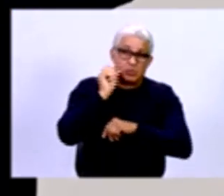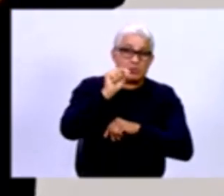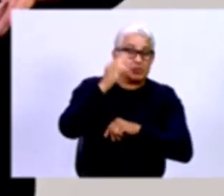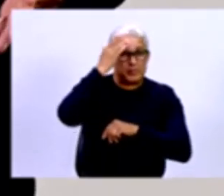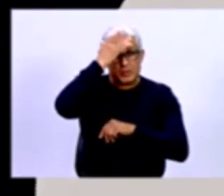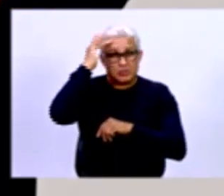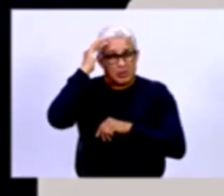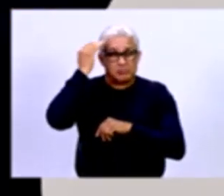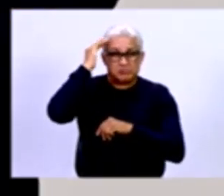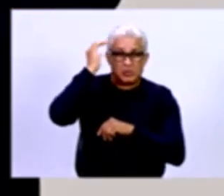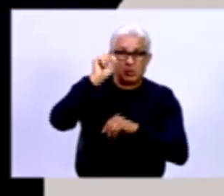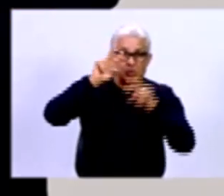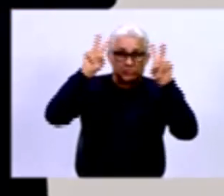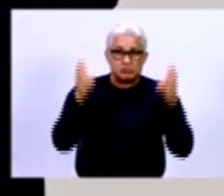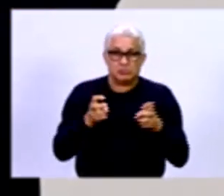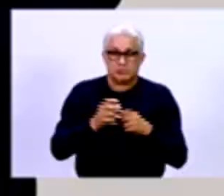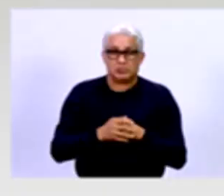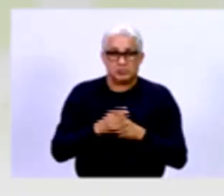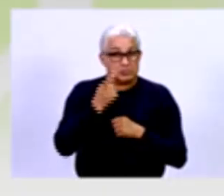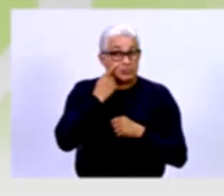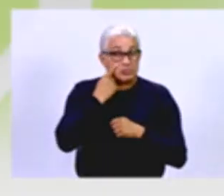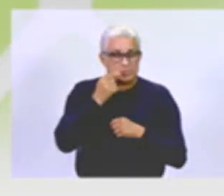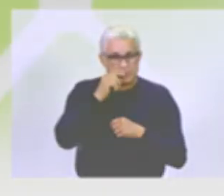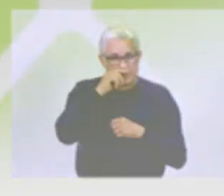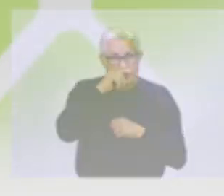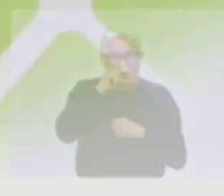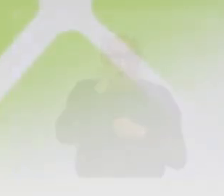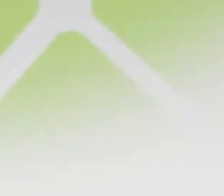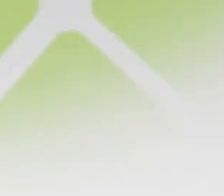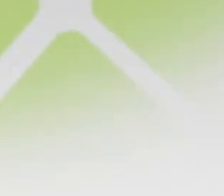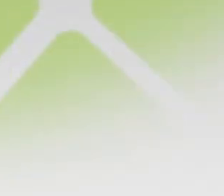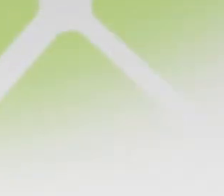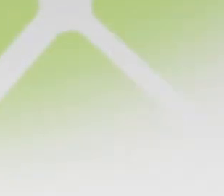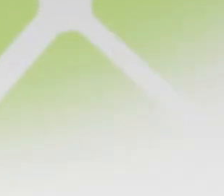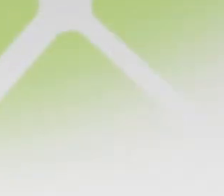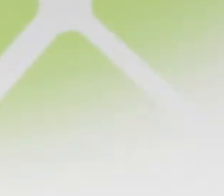pessoas entendem sobre o assunto. Olha só.